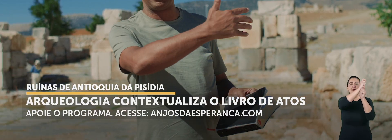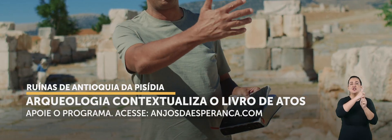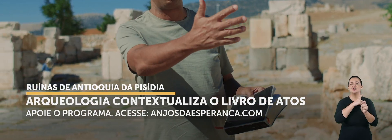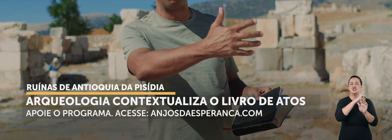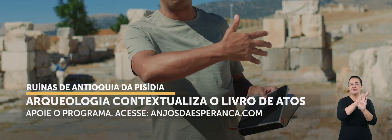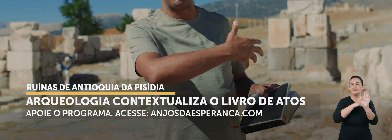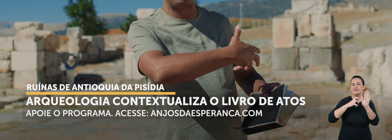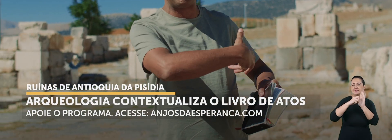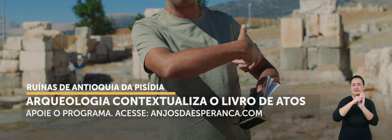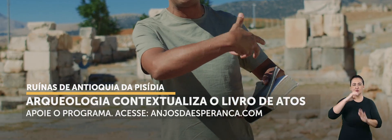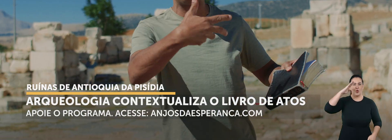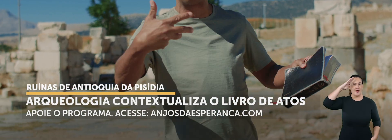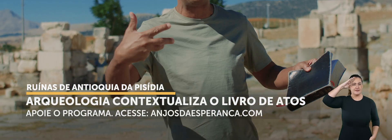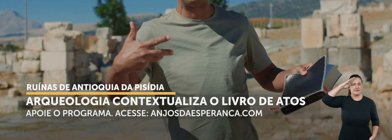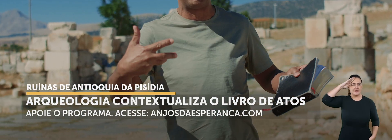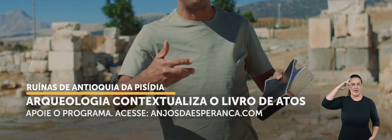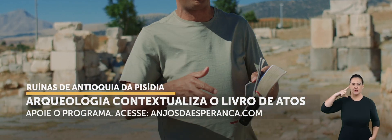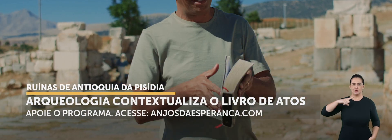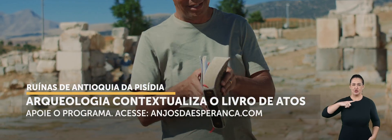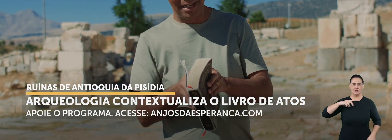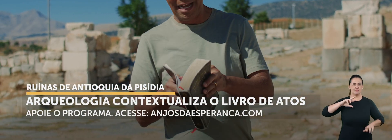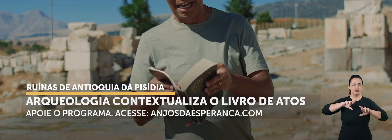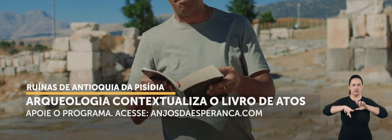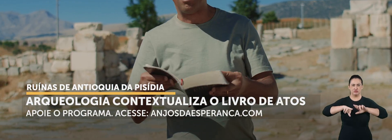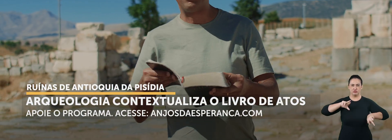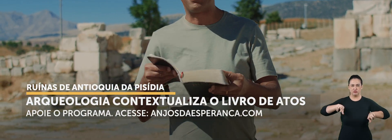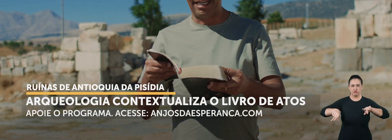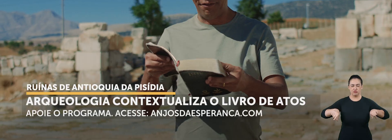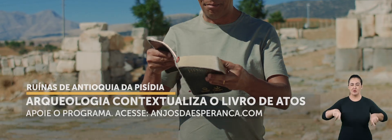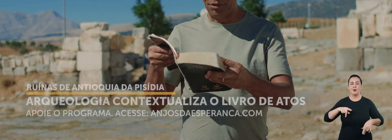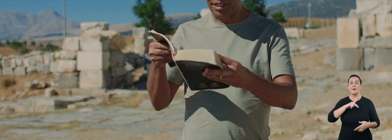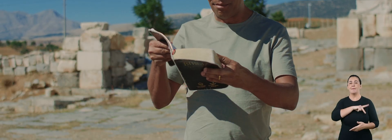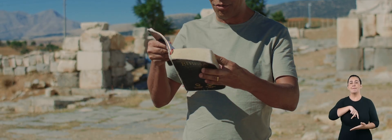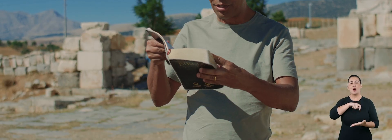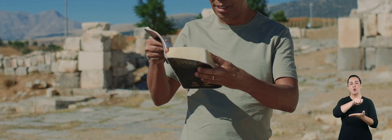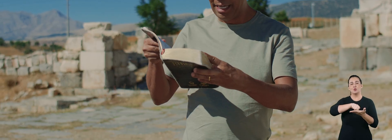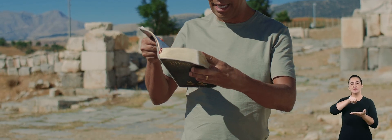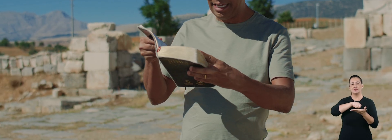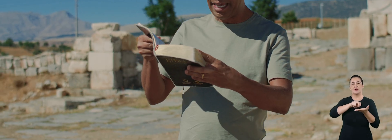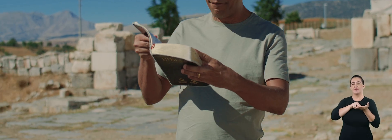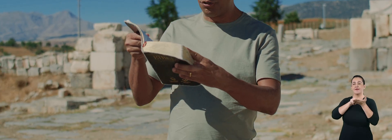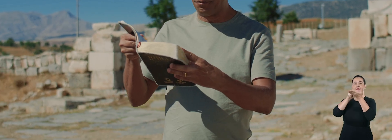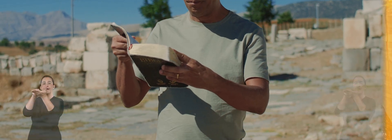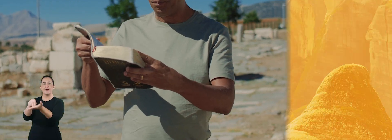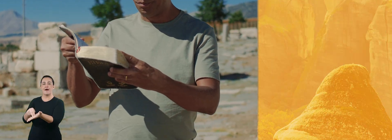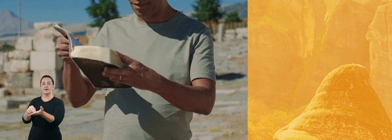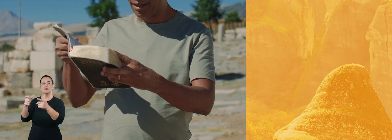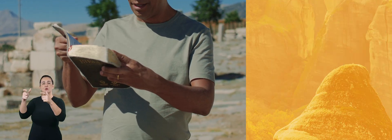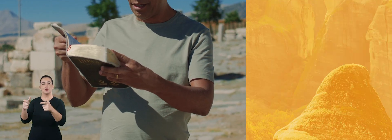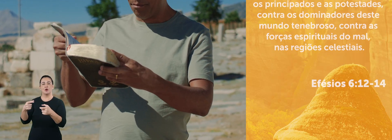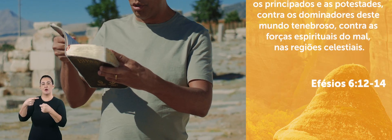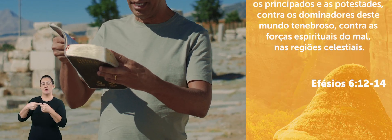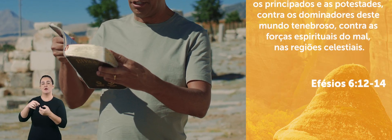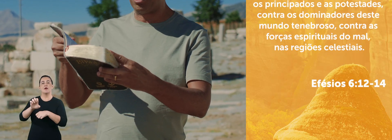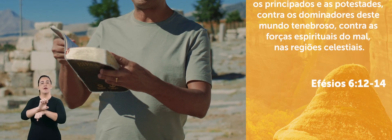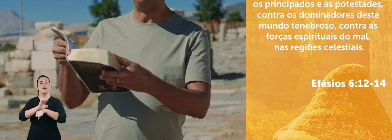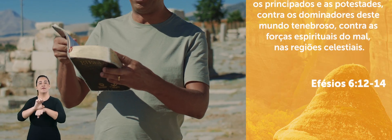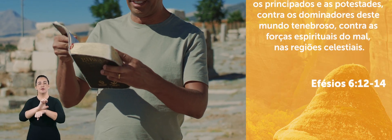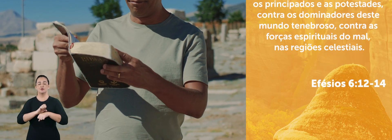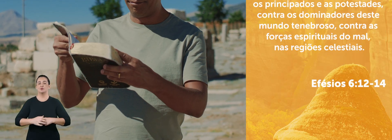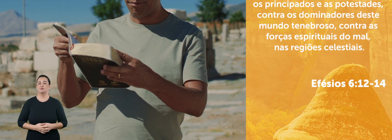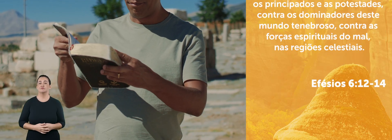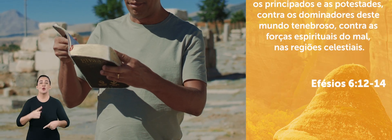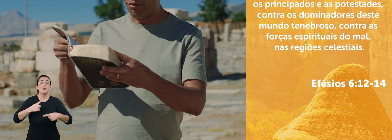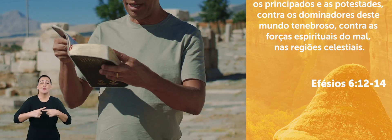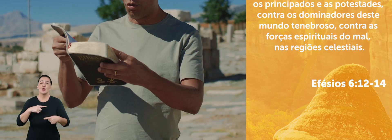do exército com vários elementos militares. Aí Paulo escreve para os irmãos em Éfeso: porque a nossa